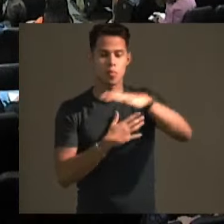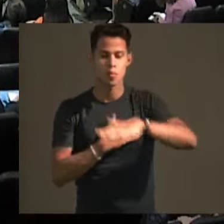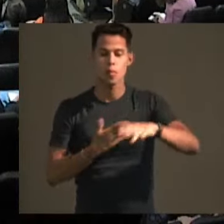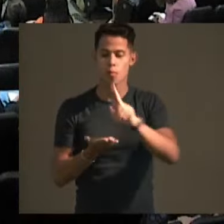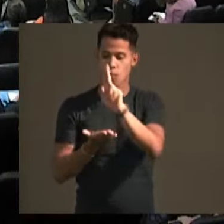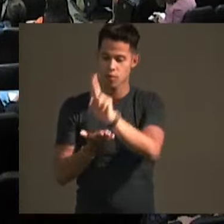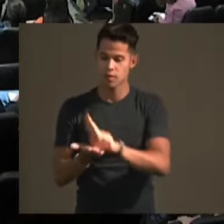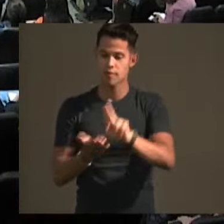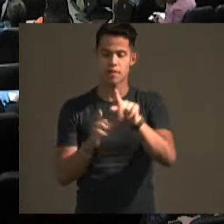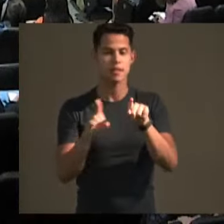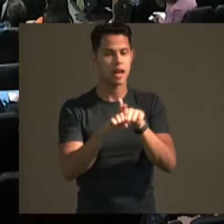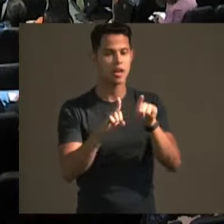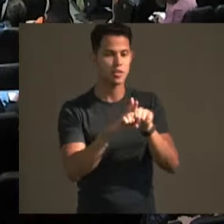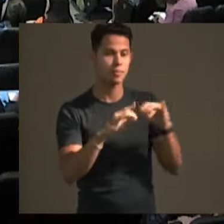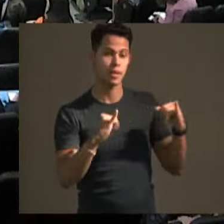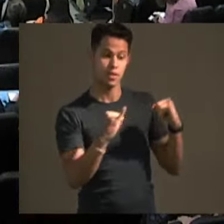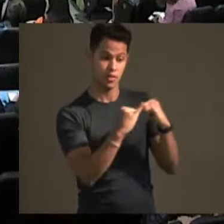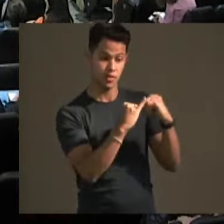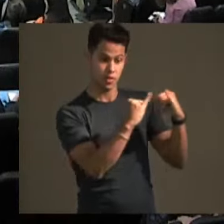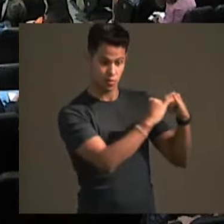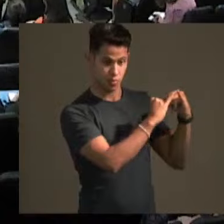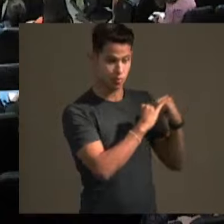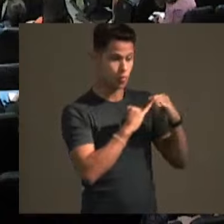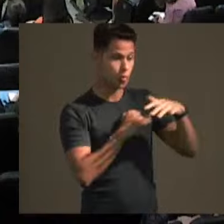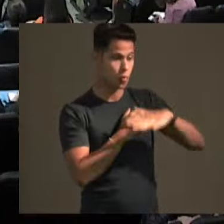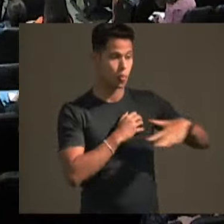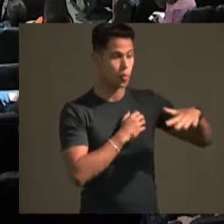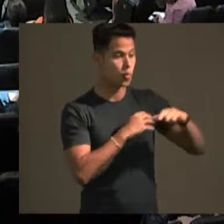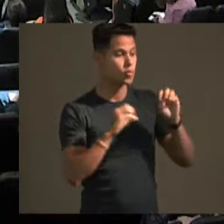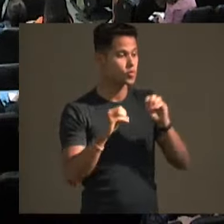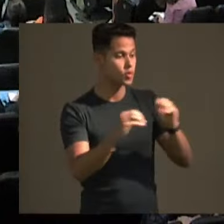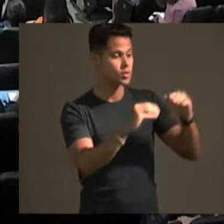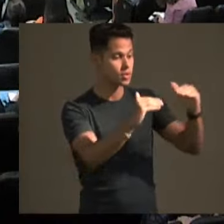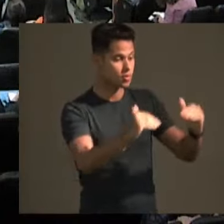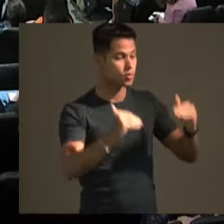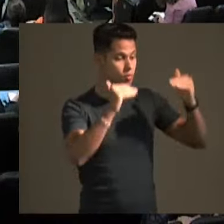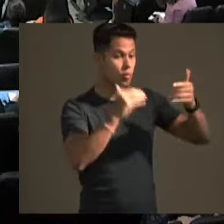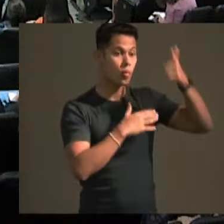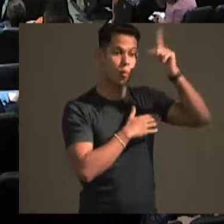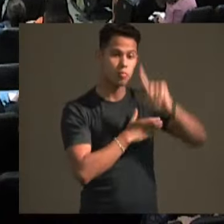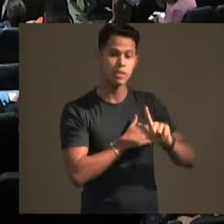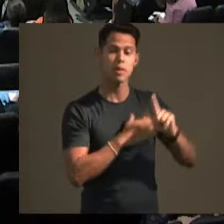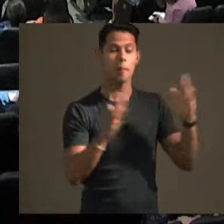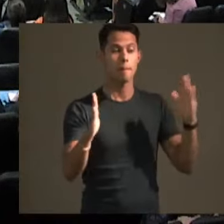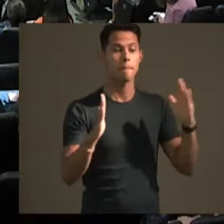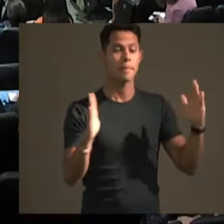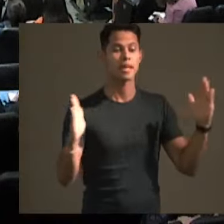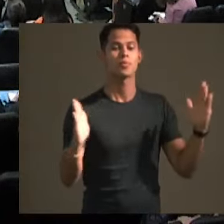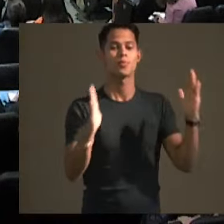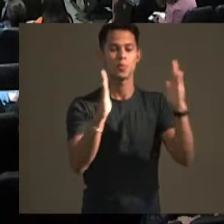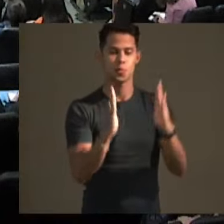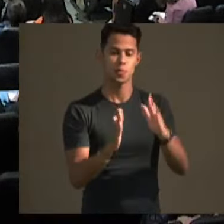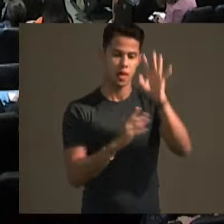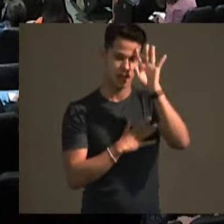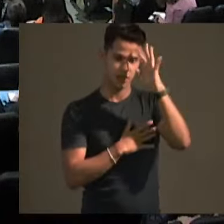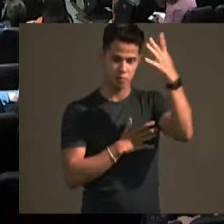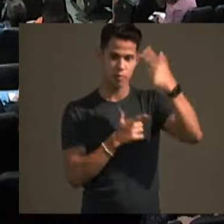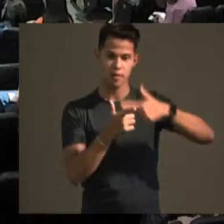institutos federais, ou seja, as instituições de ensino superior, possam, em breves dias, ter já resolvido aí essa questão,